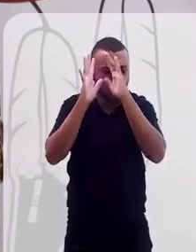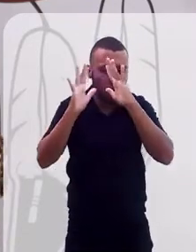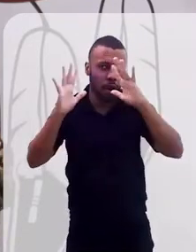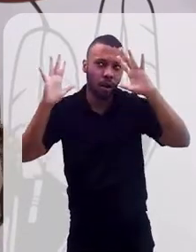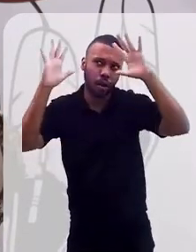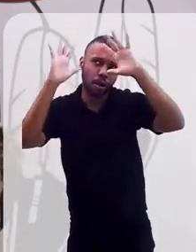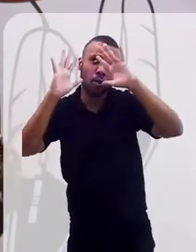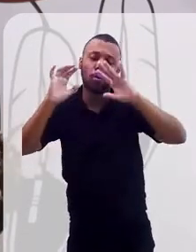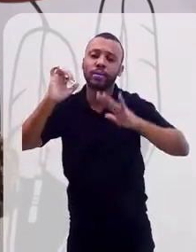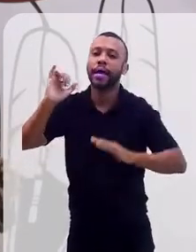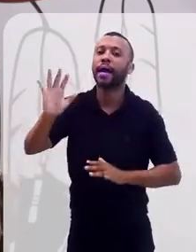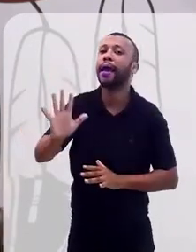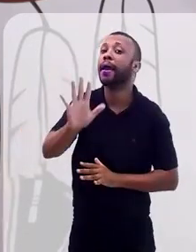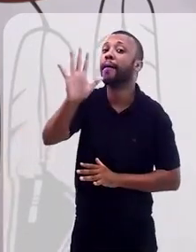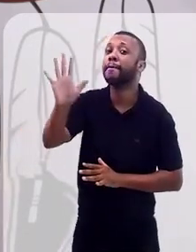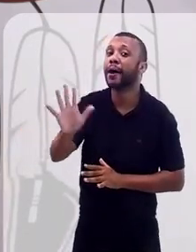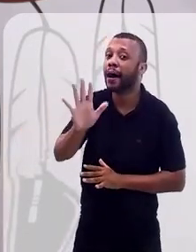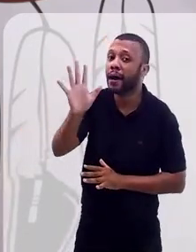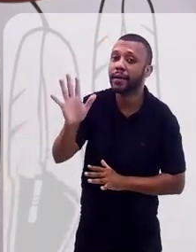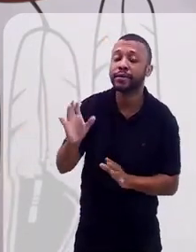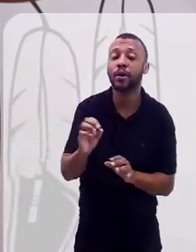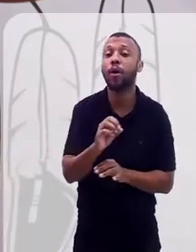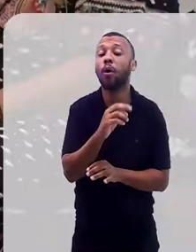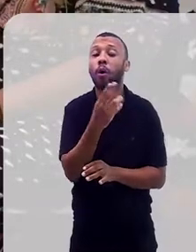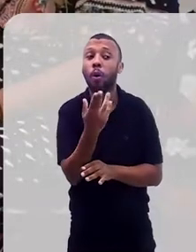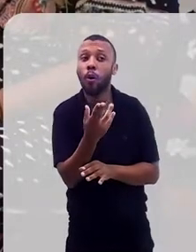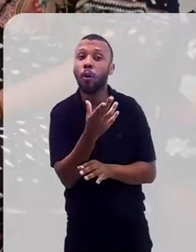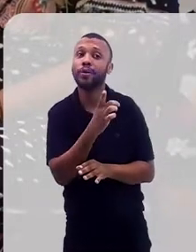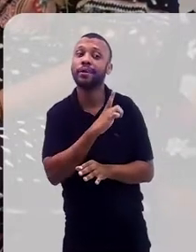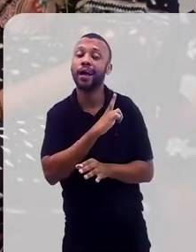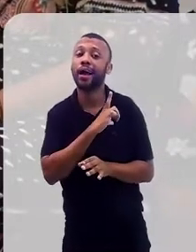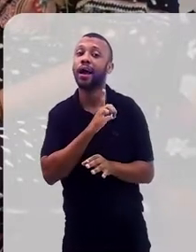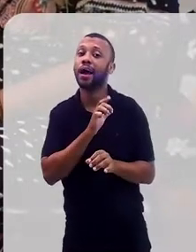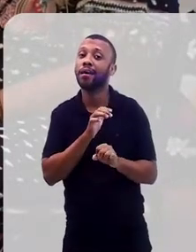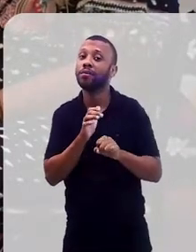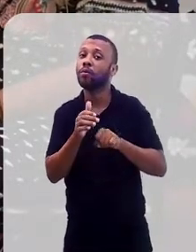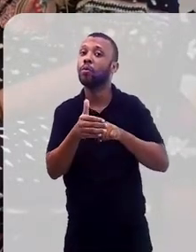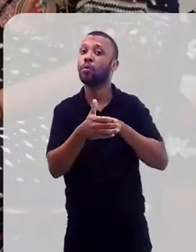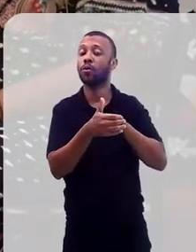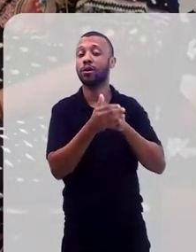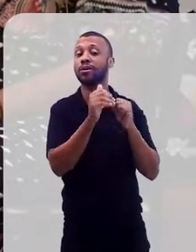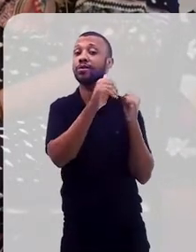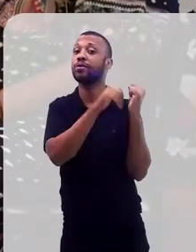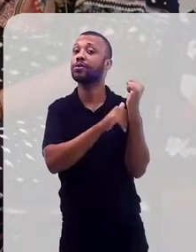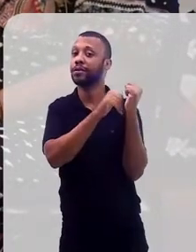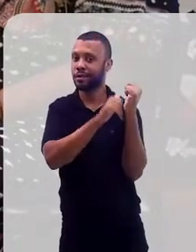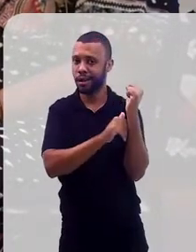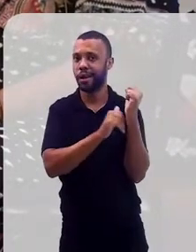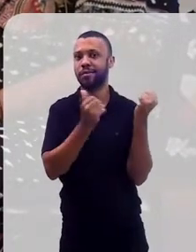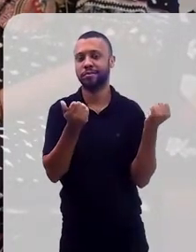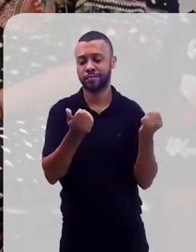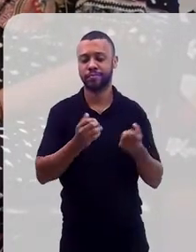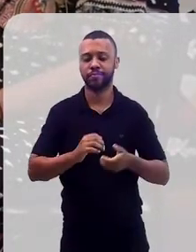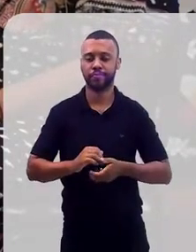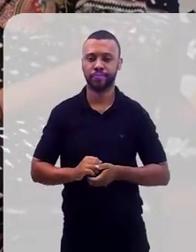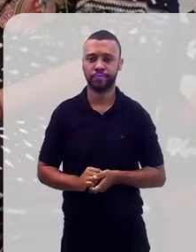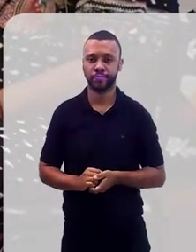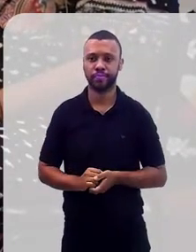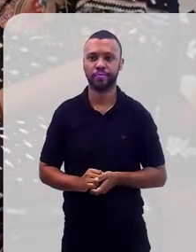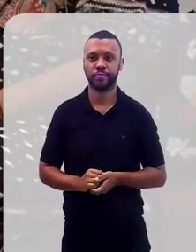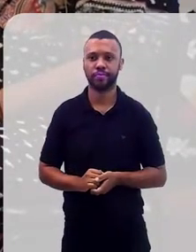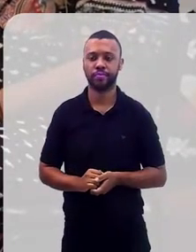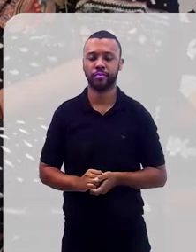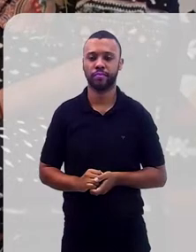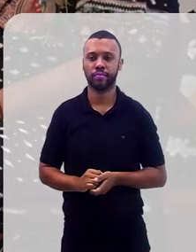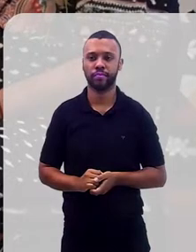ser através do pensamento, através da imagem. Ou será guardada as sete chaves. Provavelmente é.